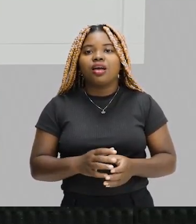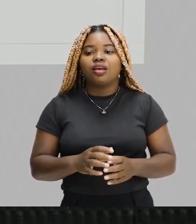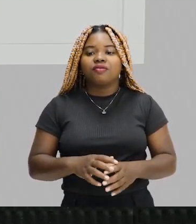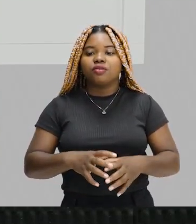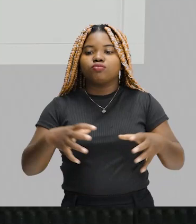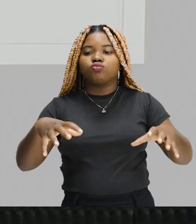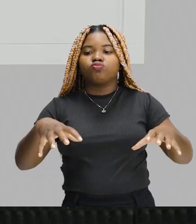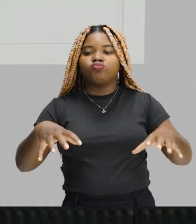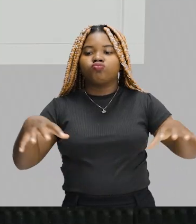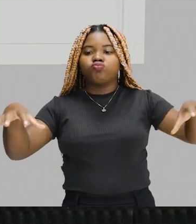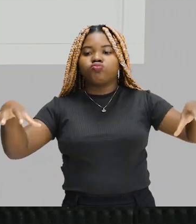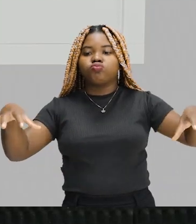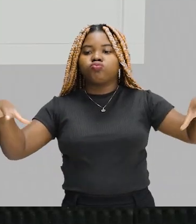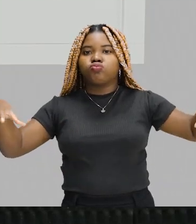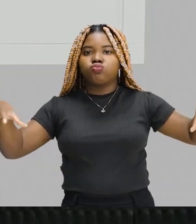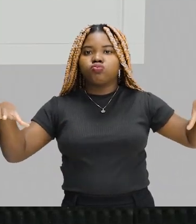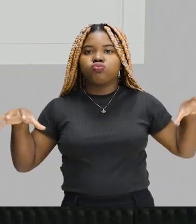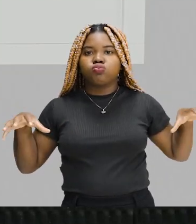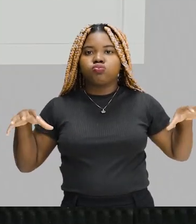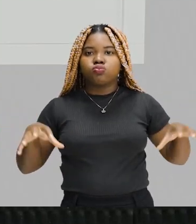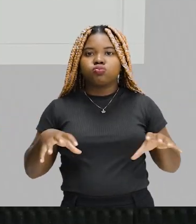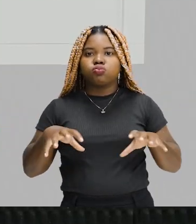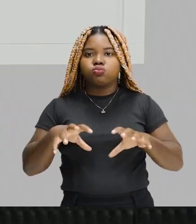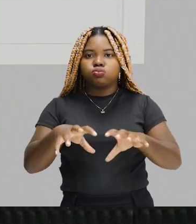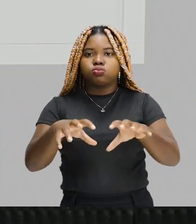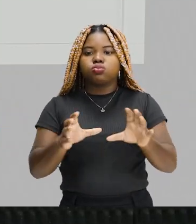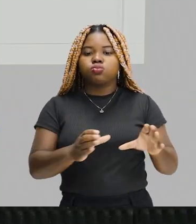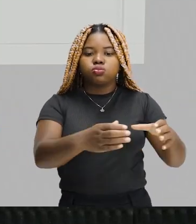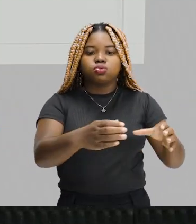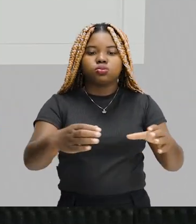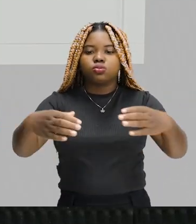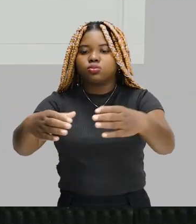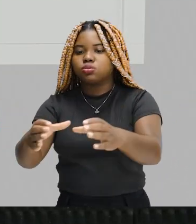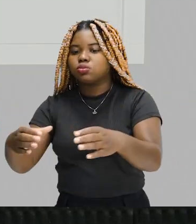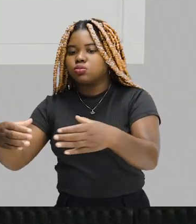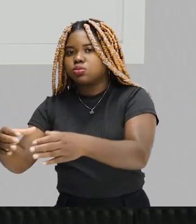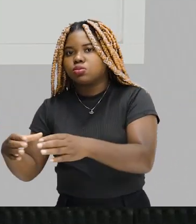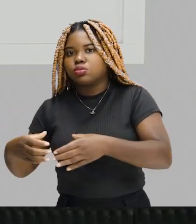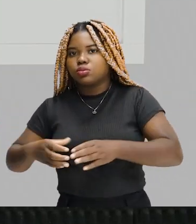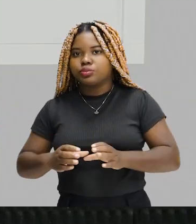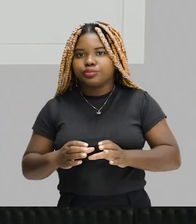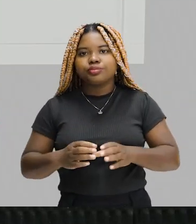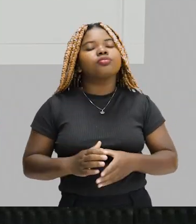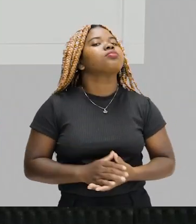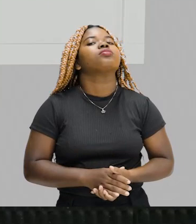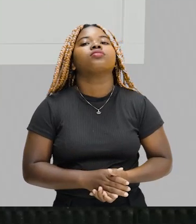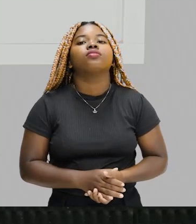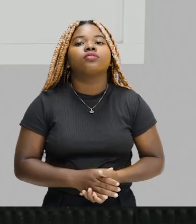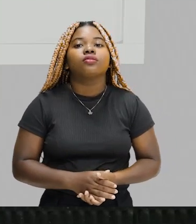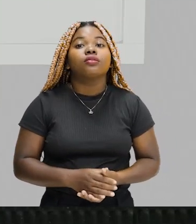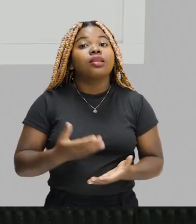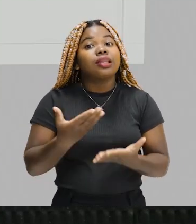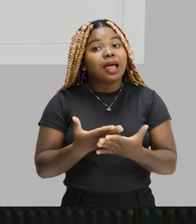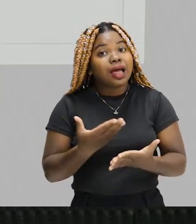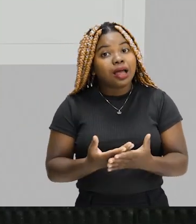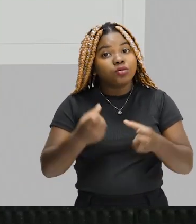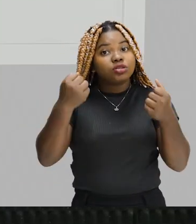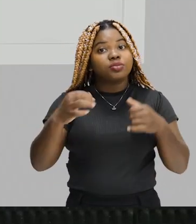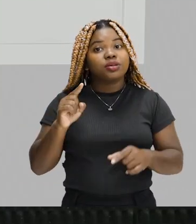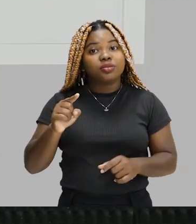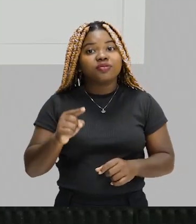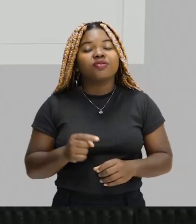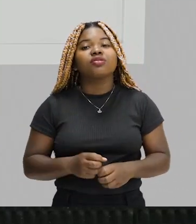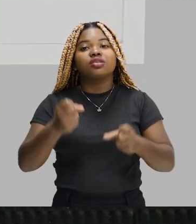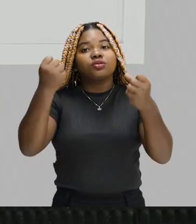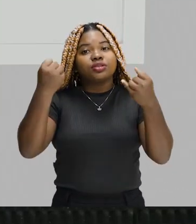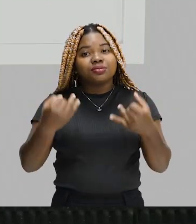vai aumentando de acordo com essa mistura, certo? No dia da aula sobre isso aqui, eu até falei das células, né?